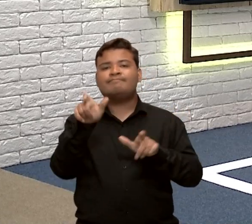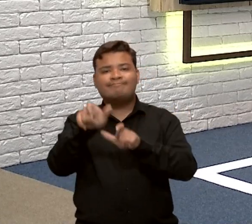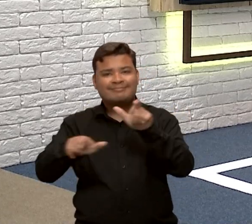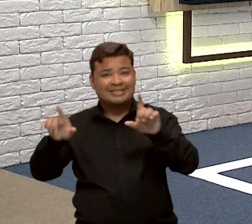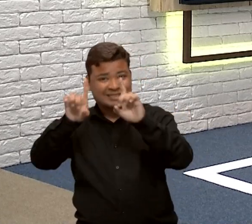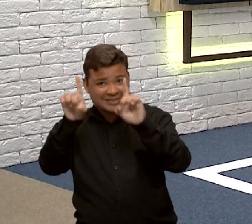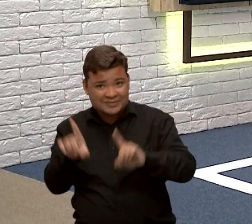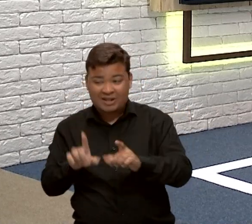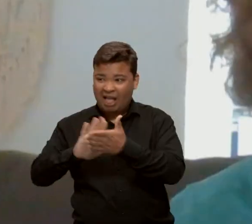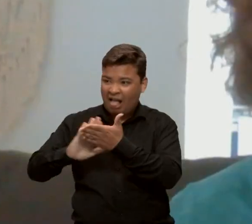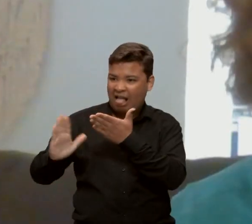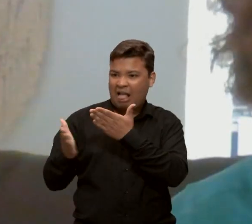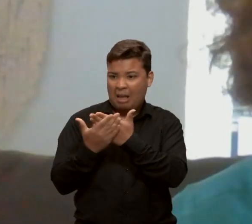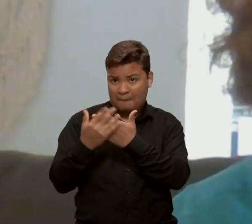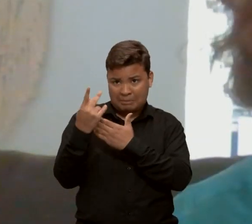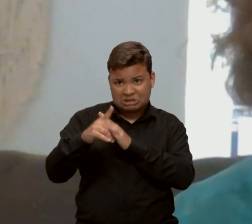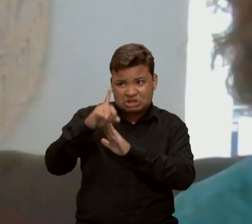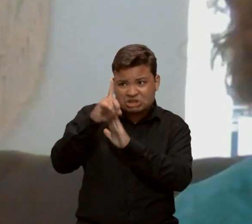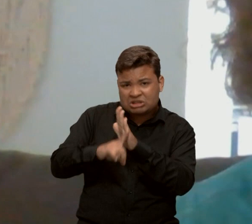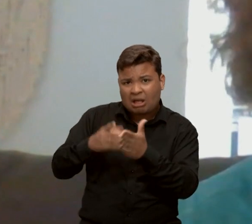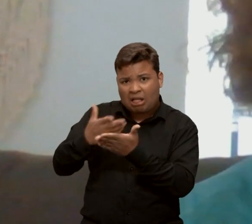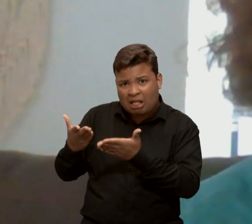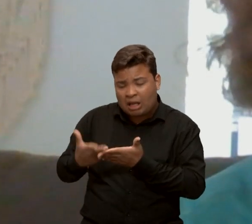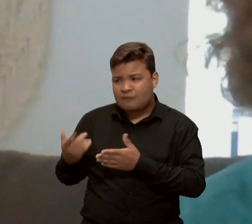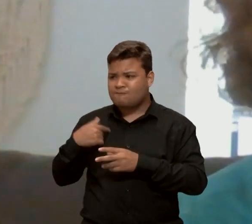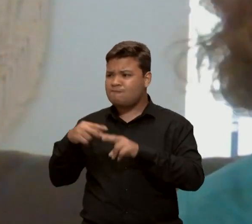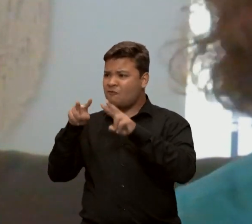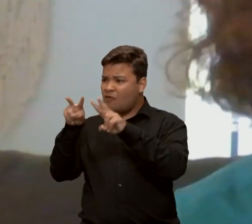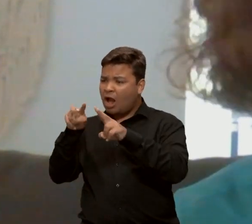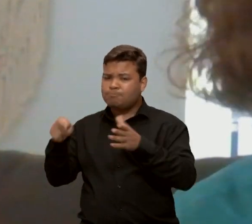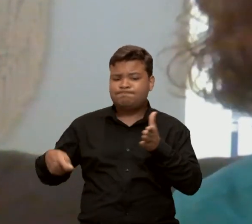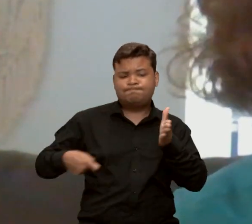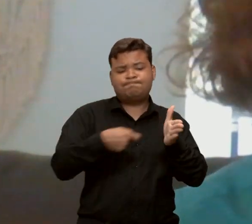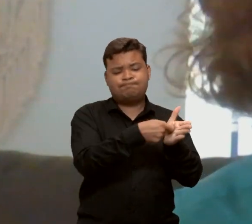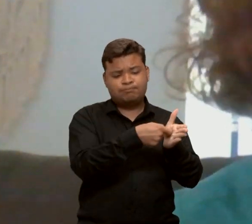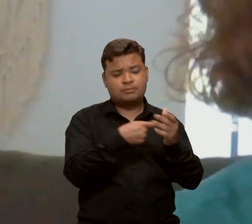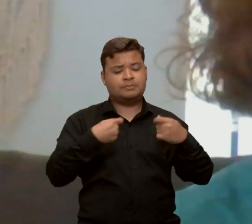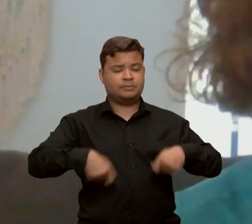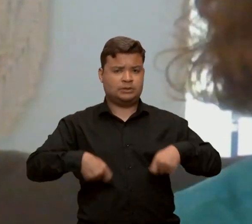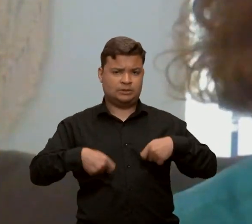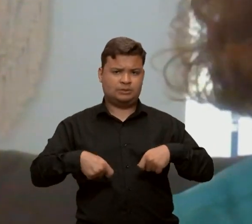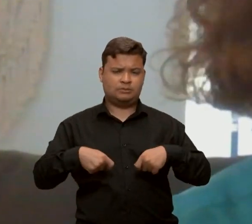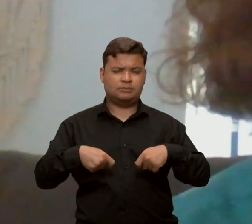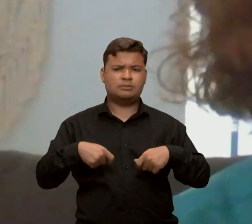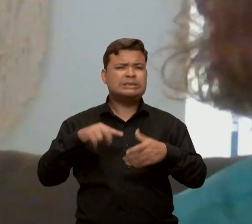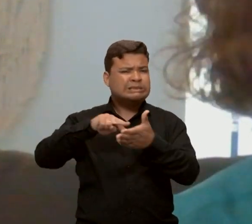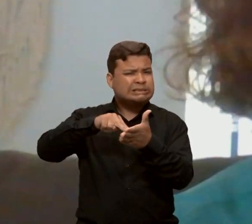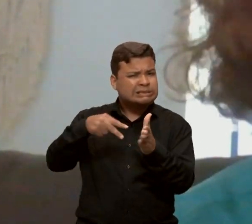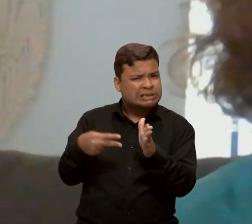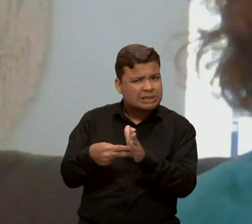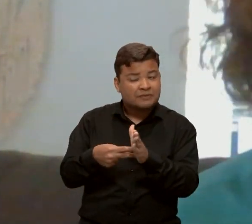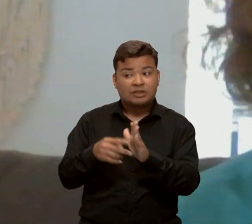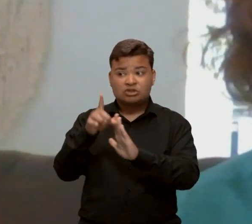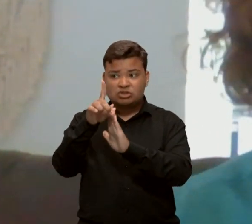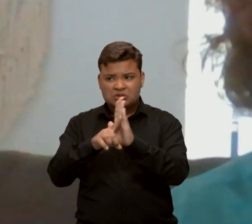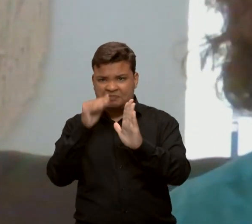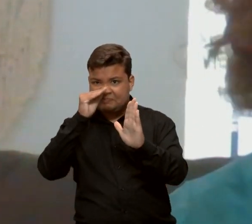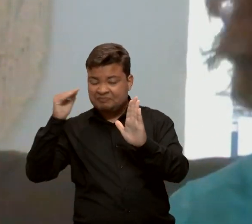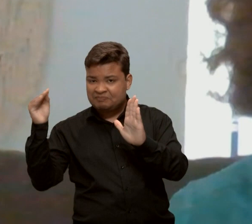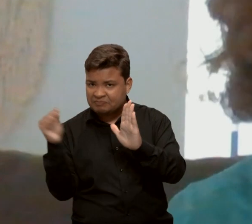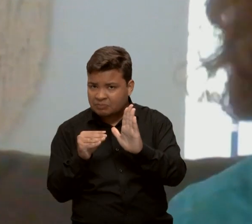com deficiência, entendendo esse não direito como uma situação de violência, né? E